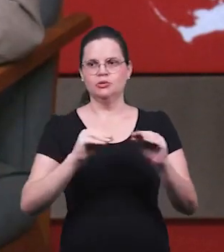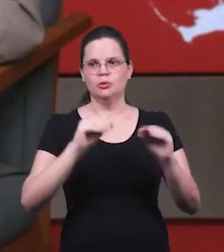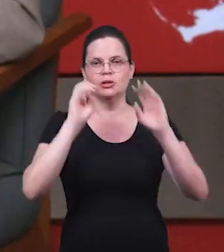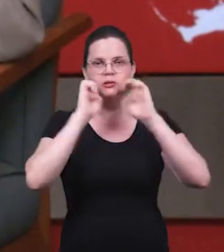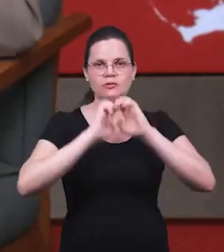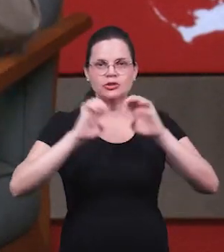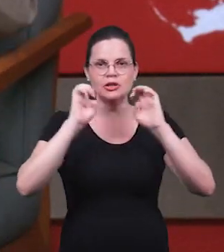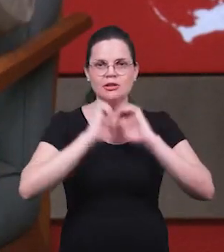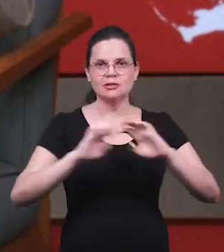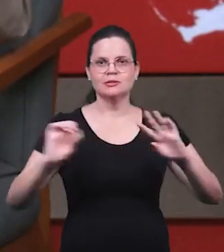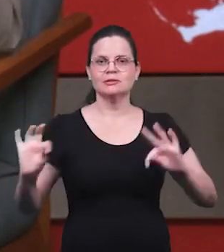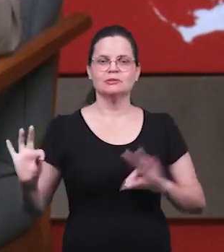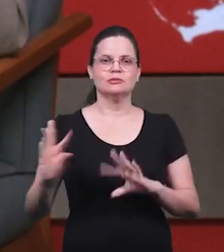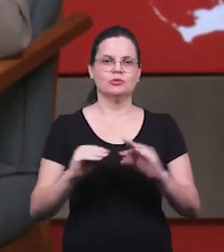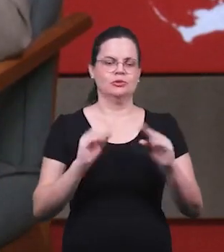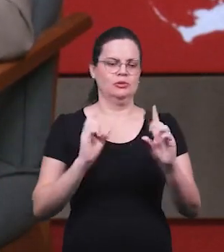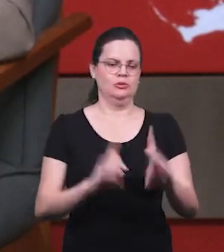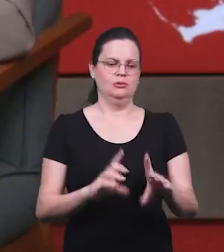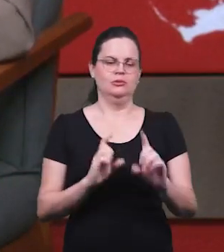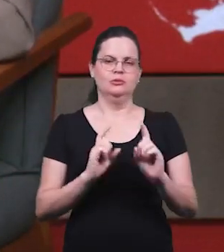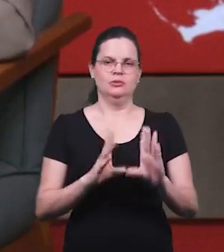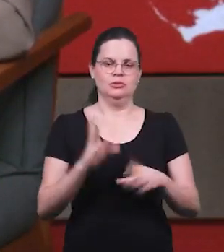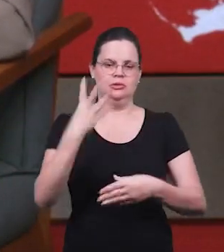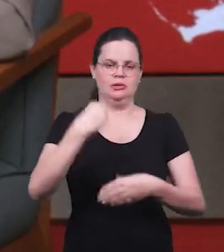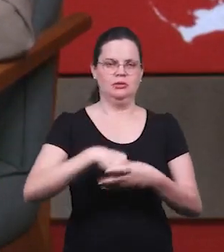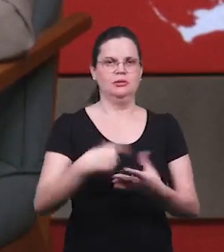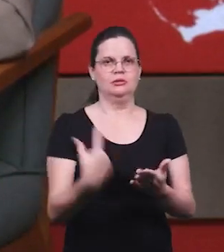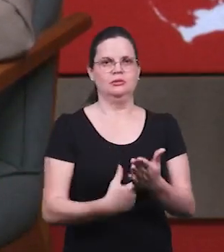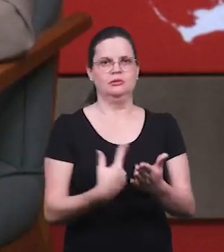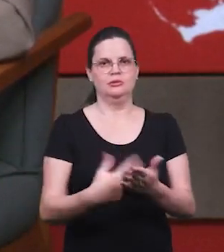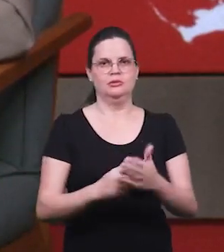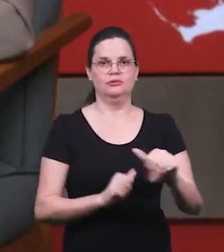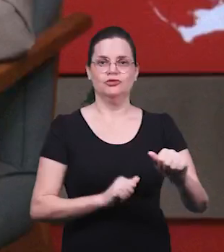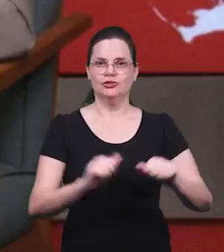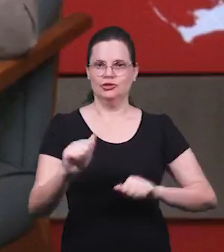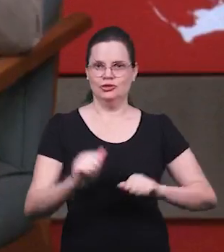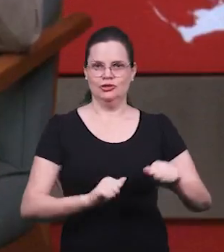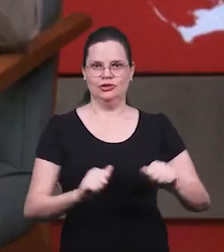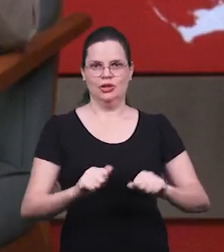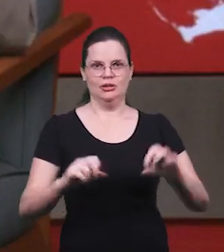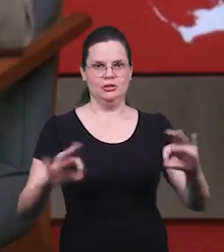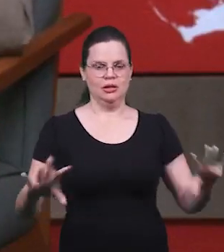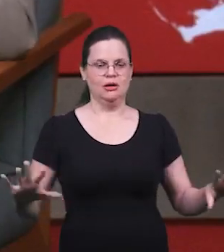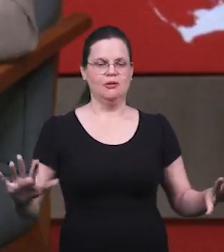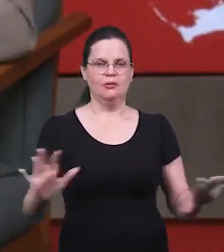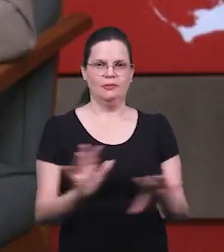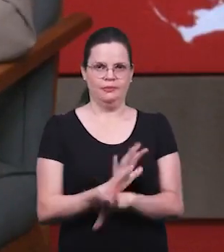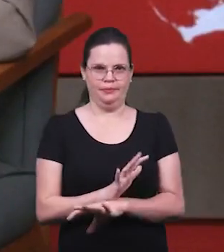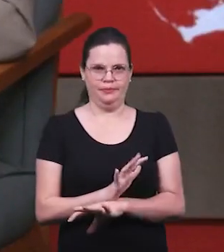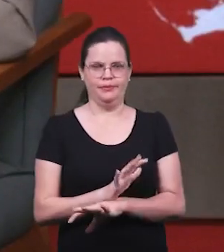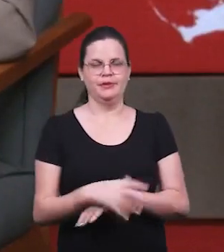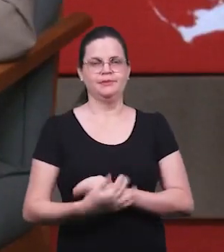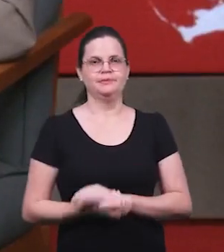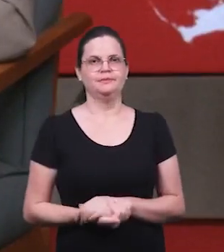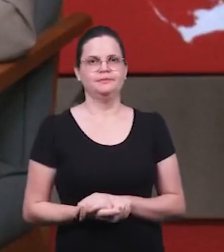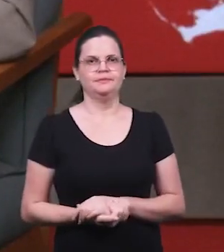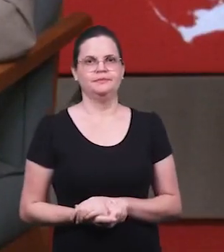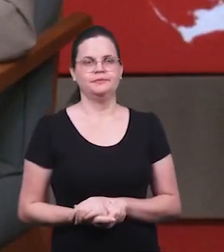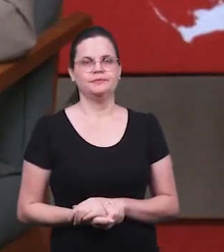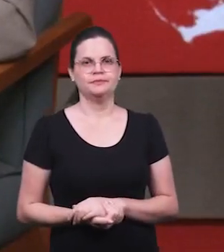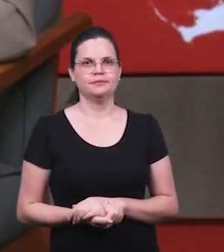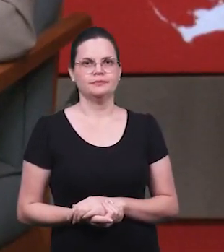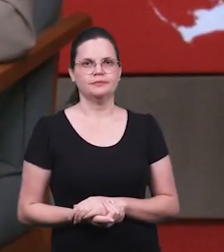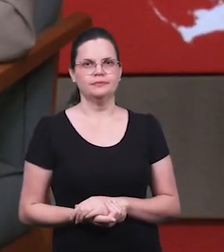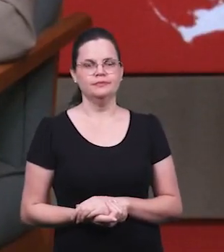a evangelização e toda a doutrina que se completa no final do